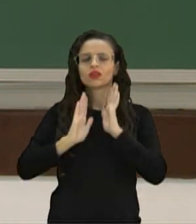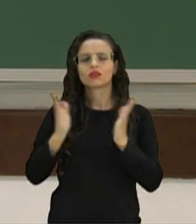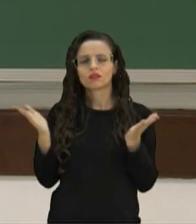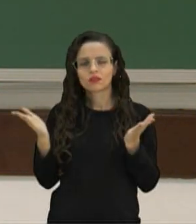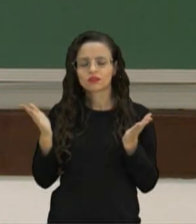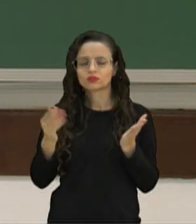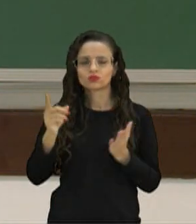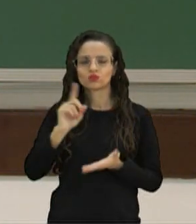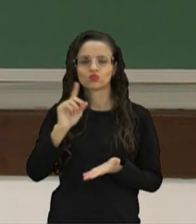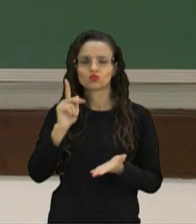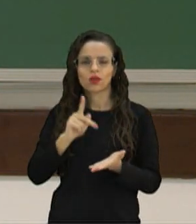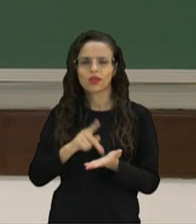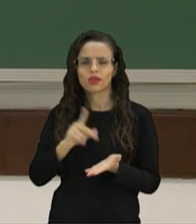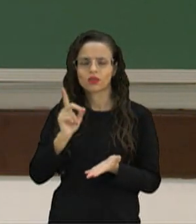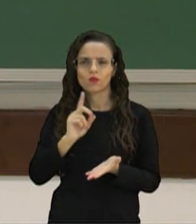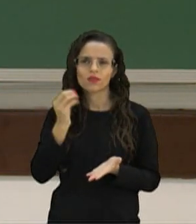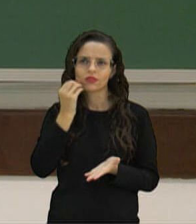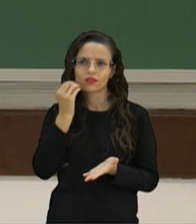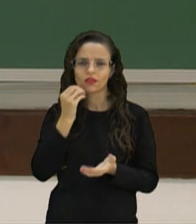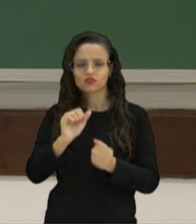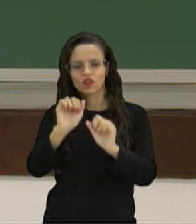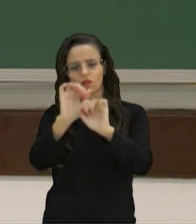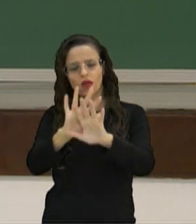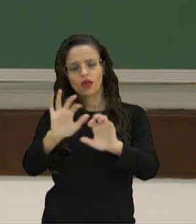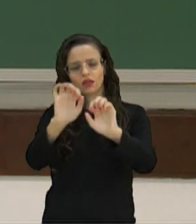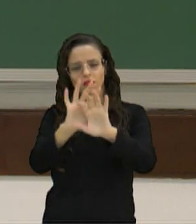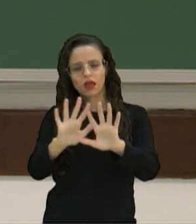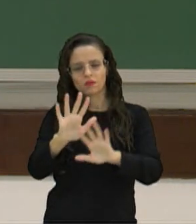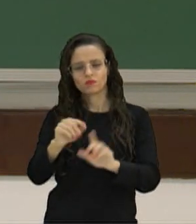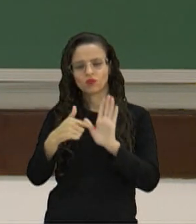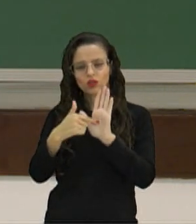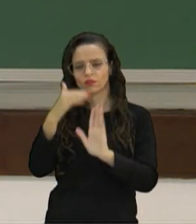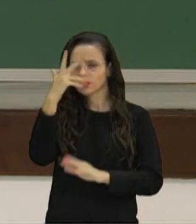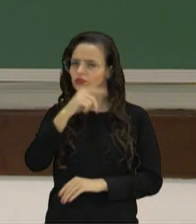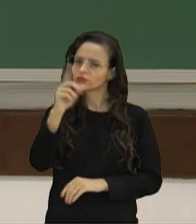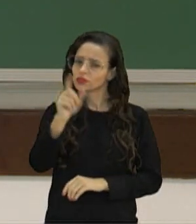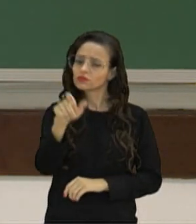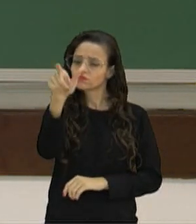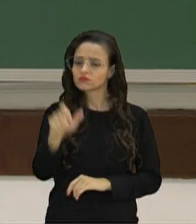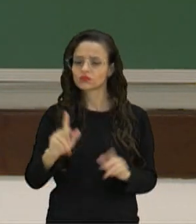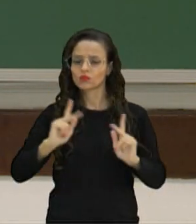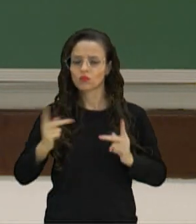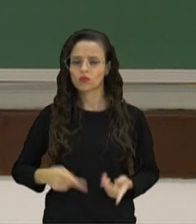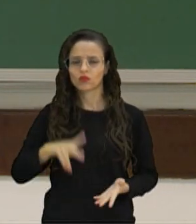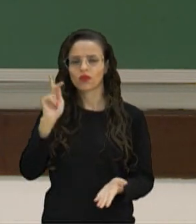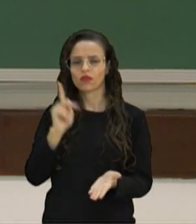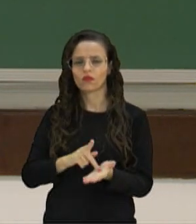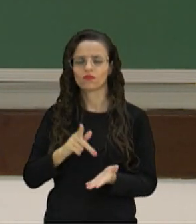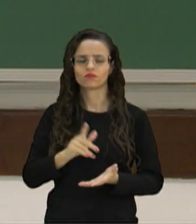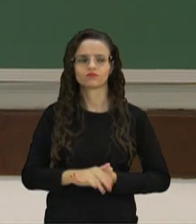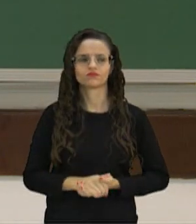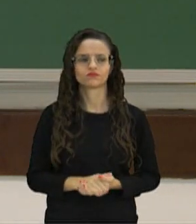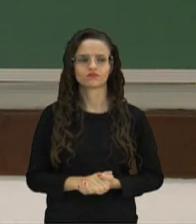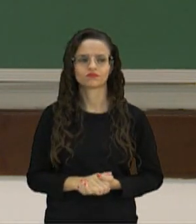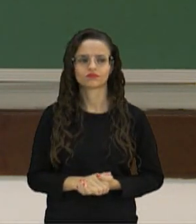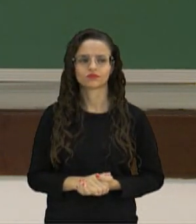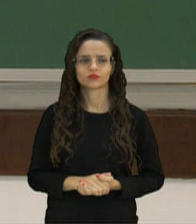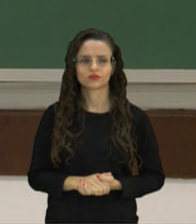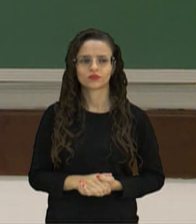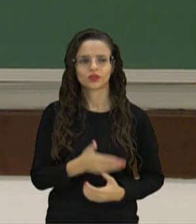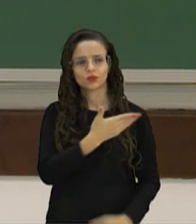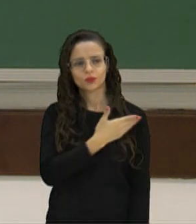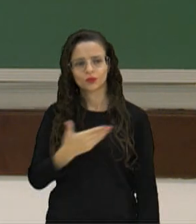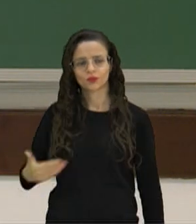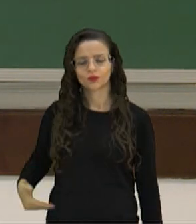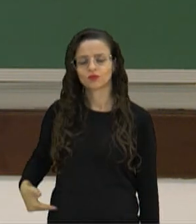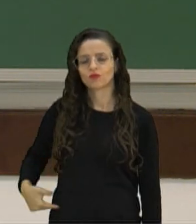é uma tentativa de mostrar somente a beleza, mas mostrar o ser humano real. O absolutismo,